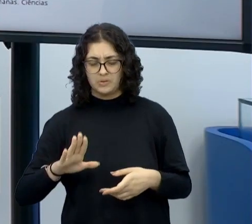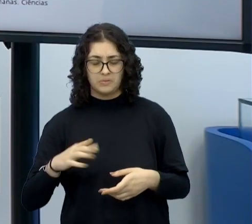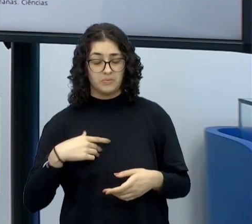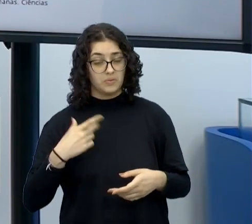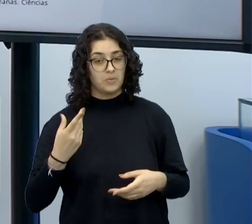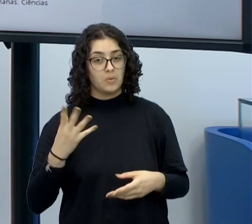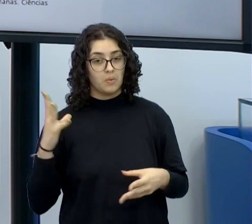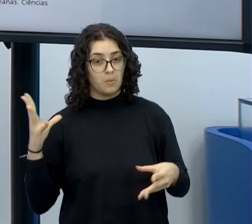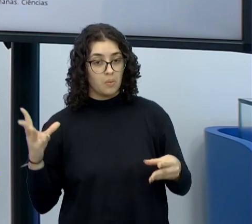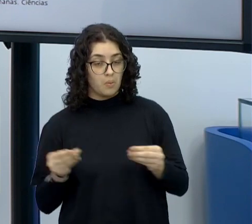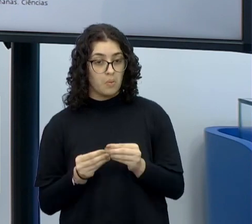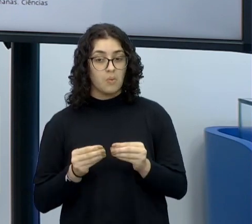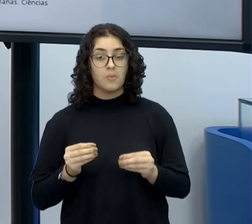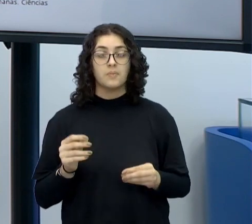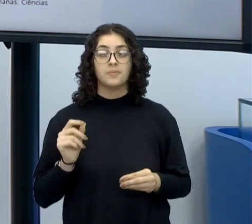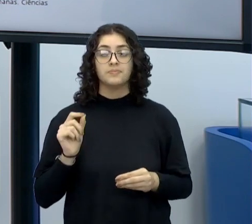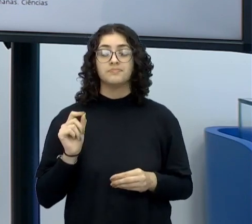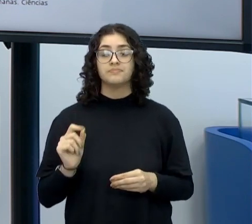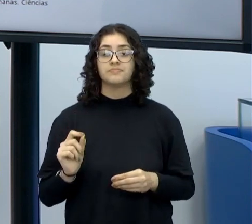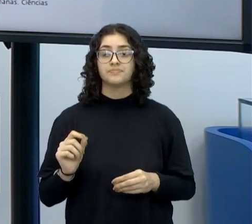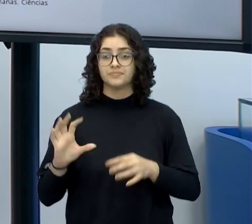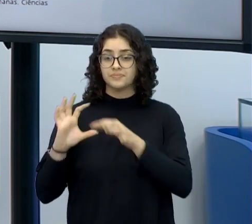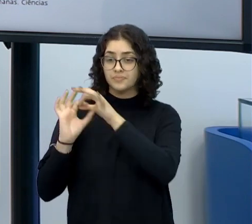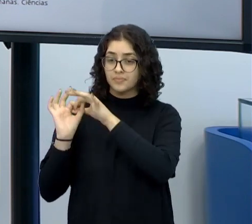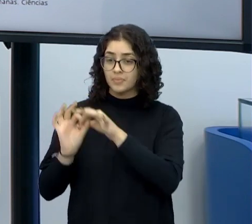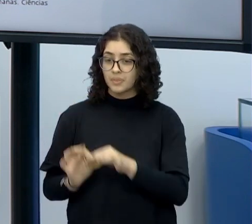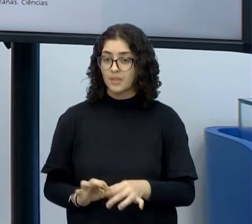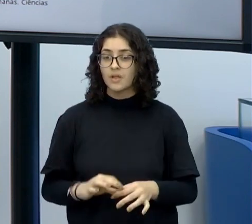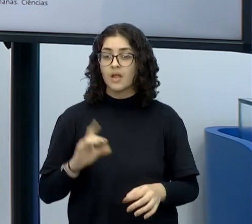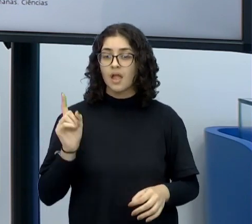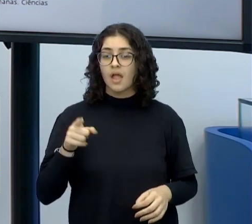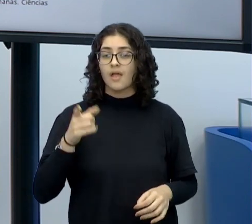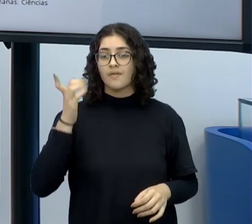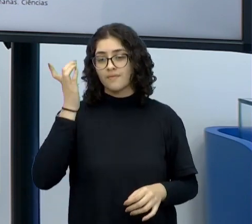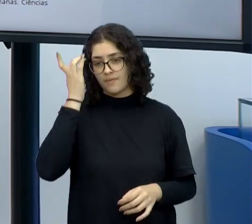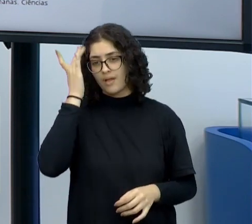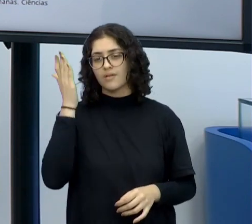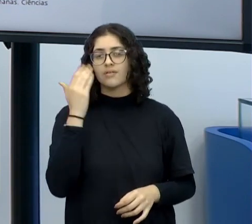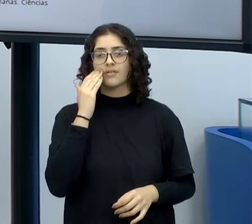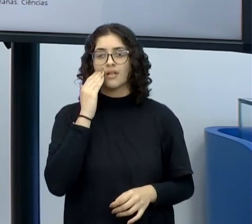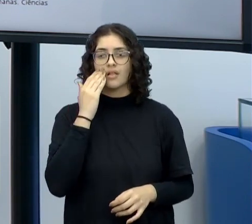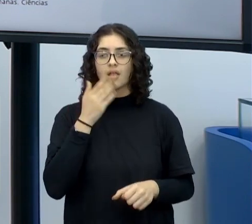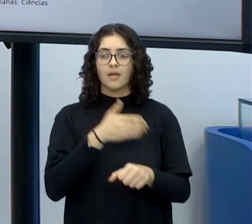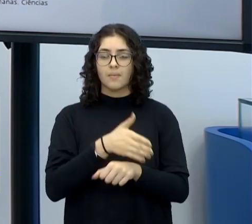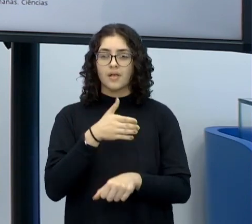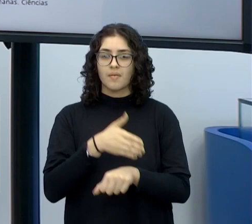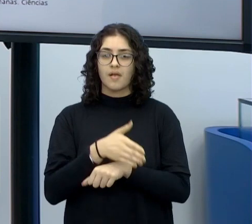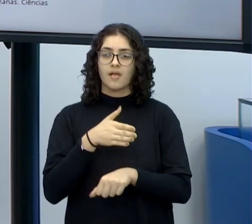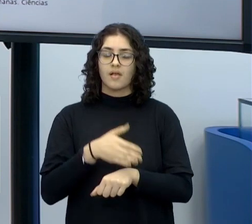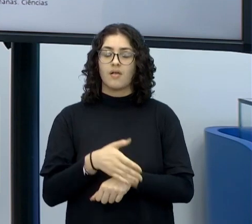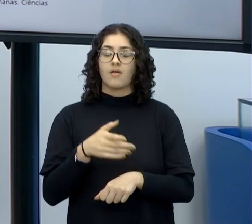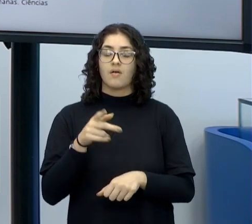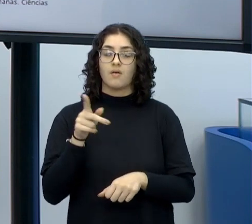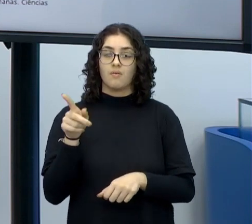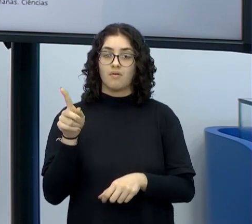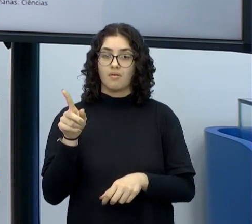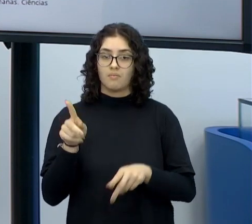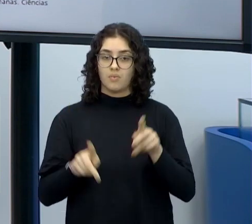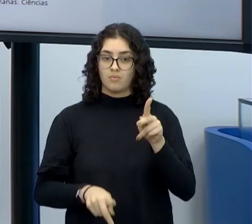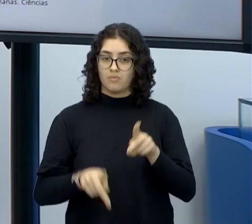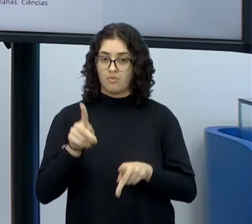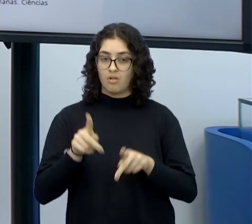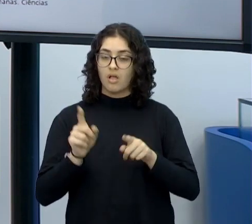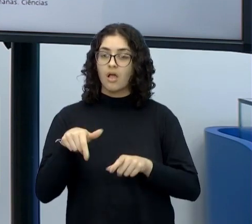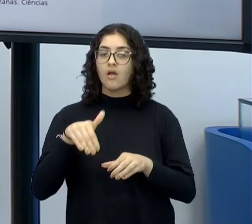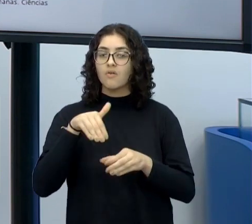tentar assim, simplificar. Pelo contexto, fica fácil para nós entender que participação popular é a participação